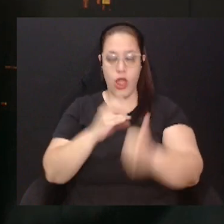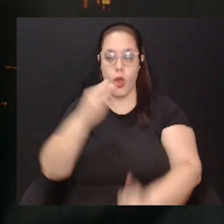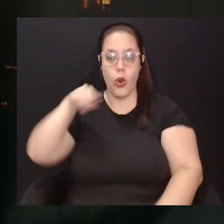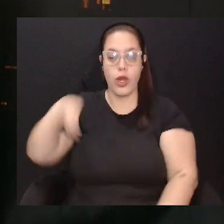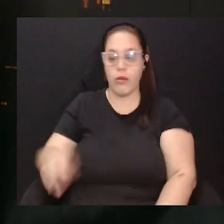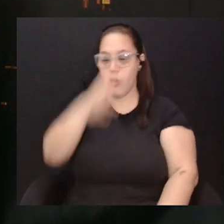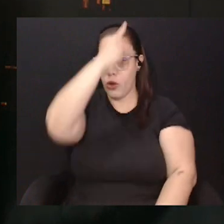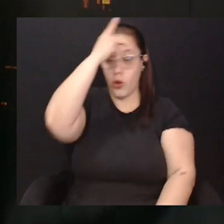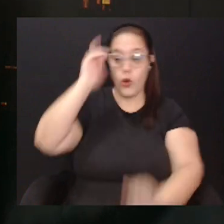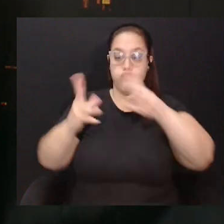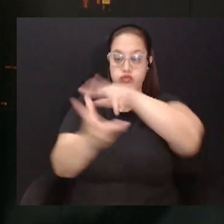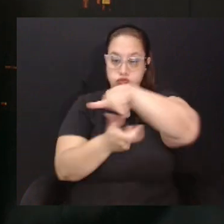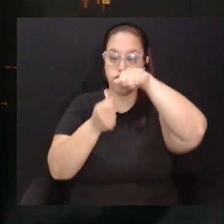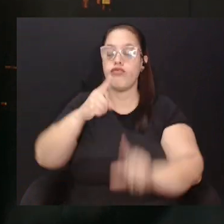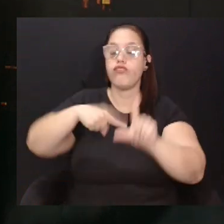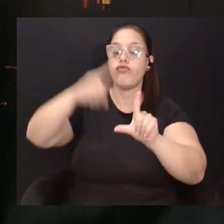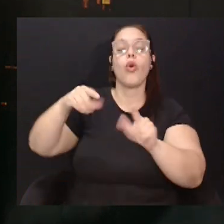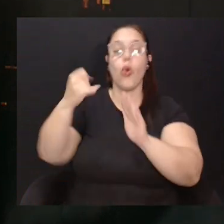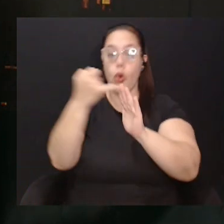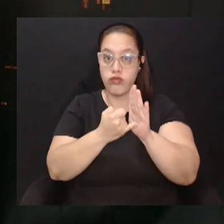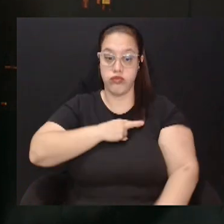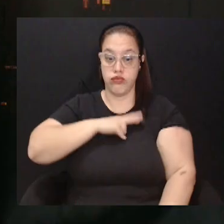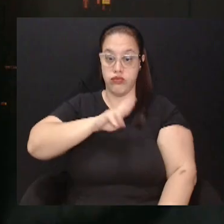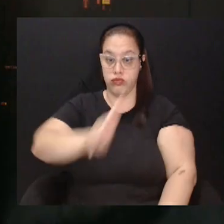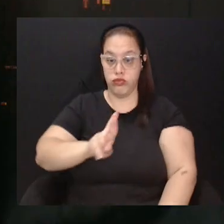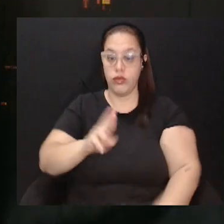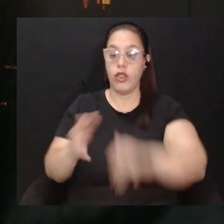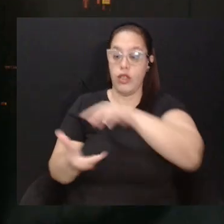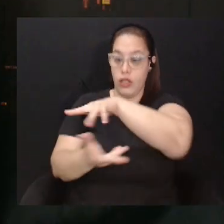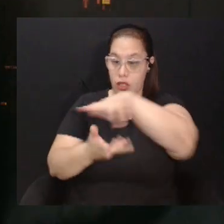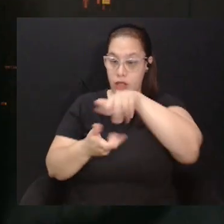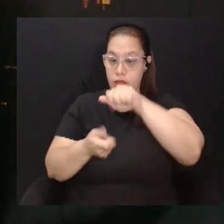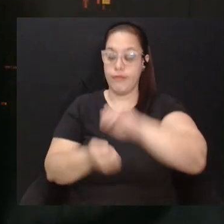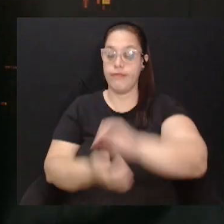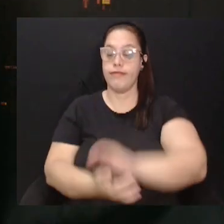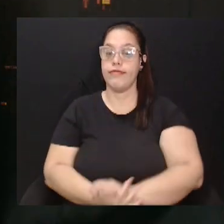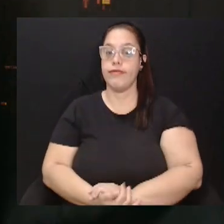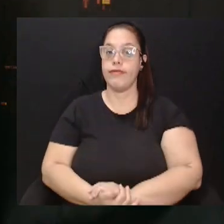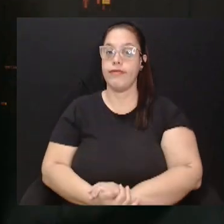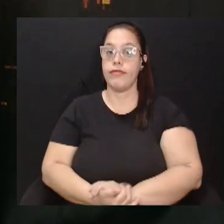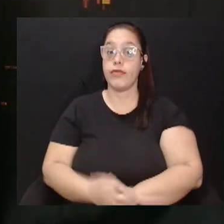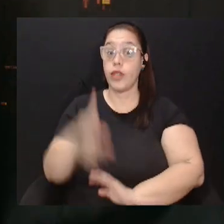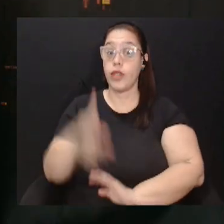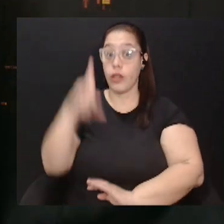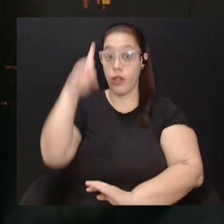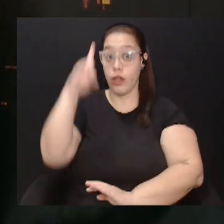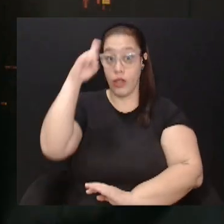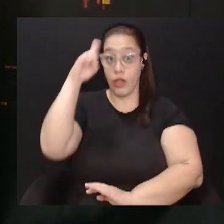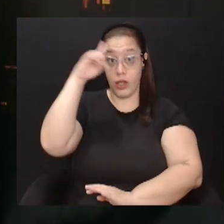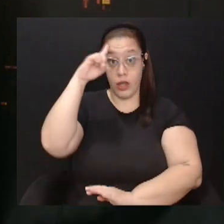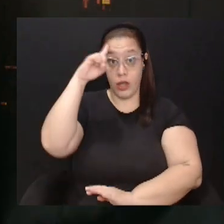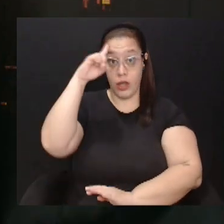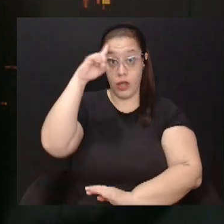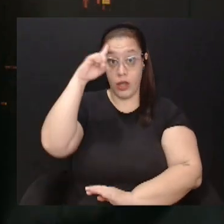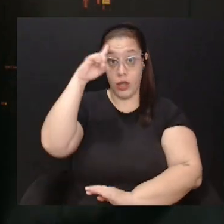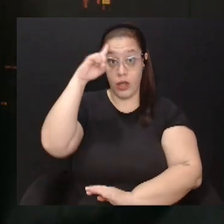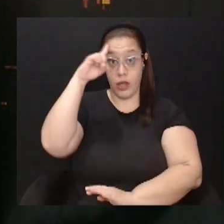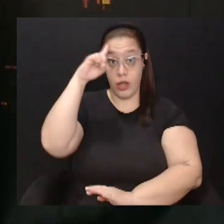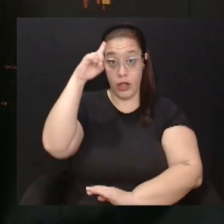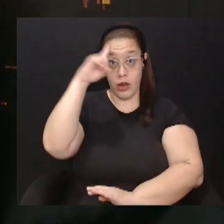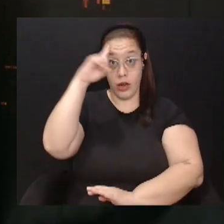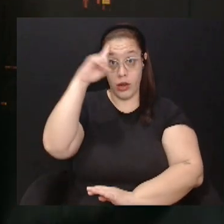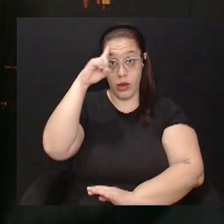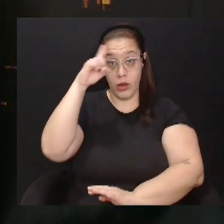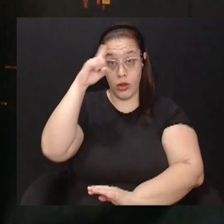internacionais, né? Um dia que atravessa séculos, culturas e continentes e também carrega significados que vão muito além